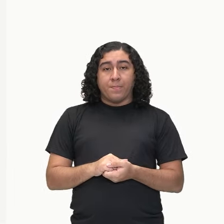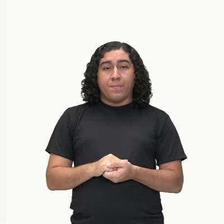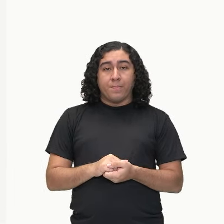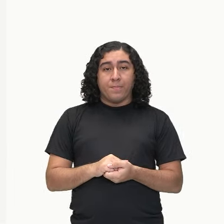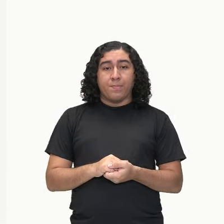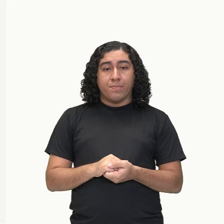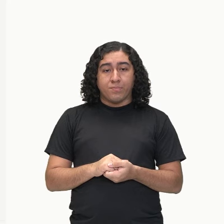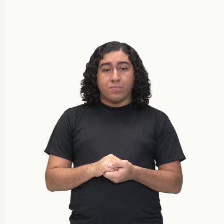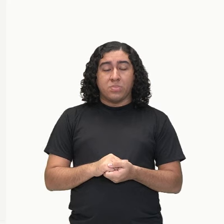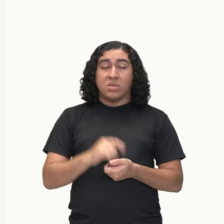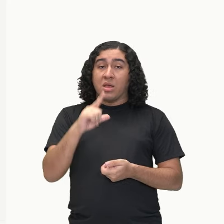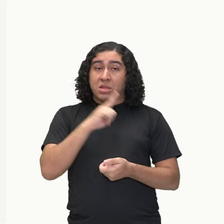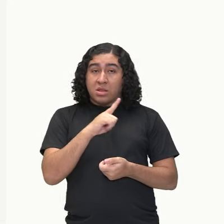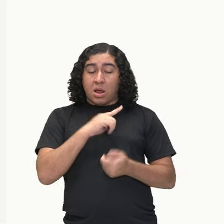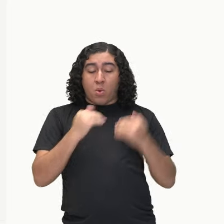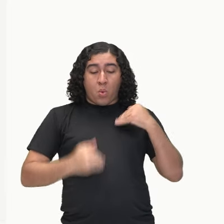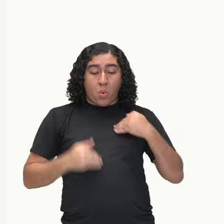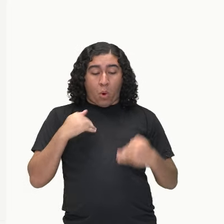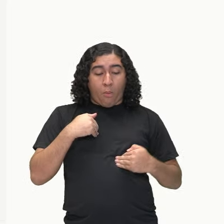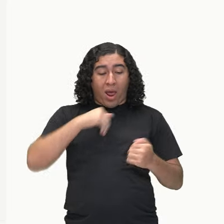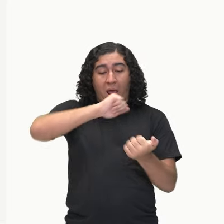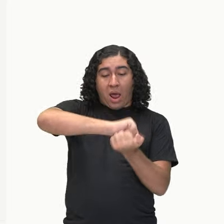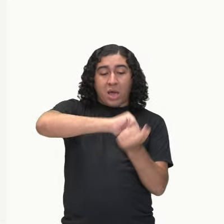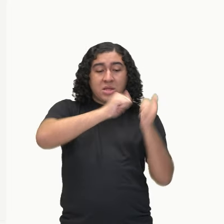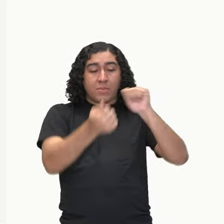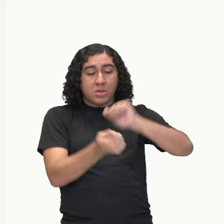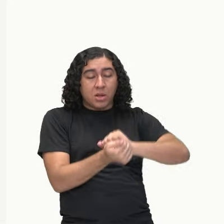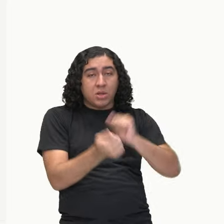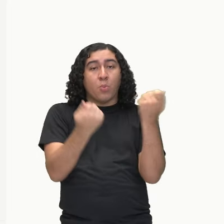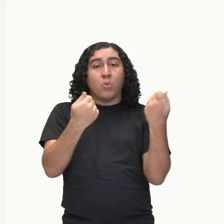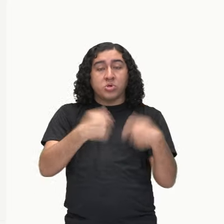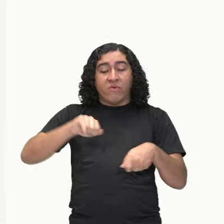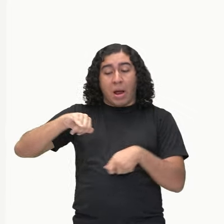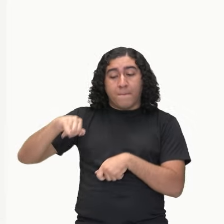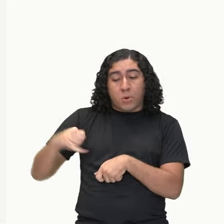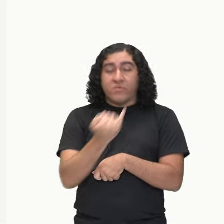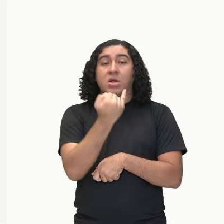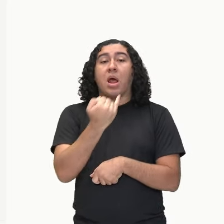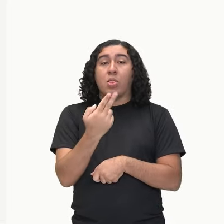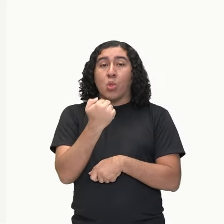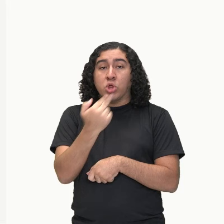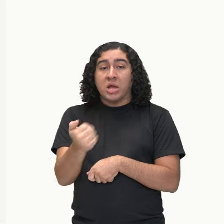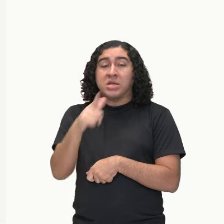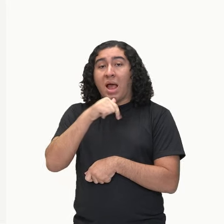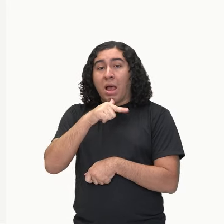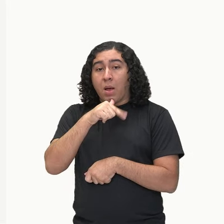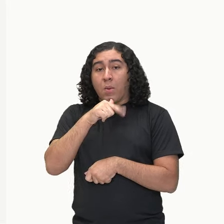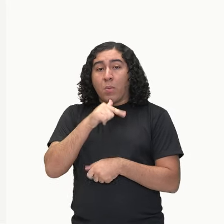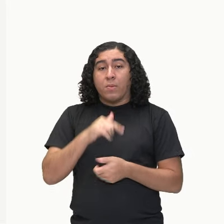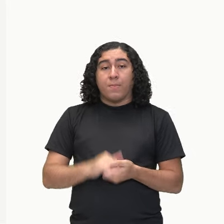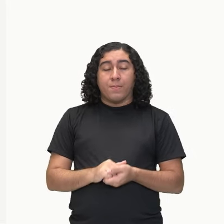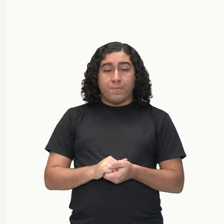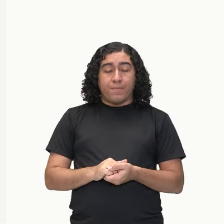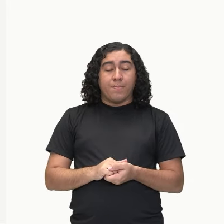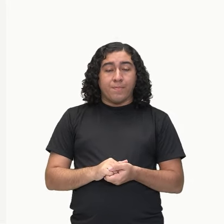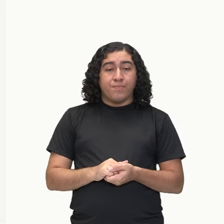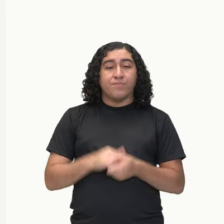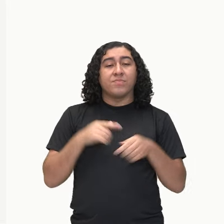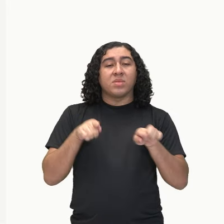uma adaptação aí desse grupo para essa característica do sistema digestório. E também eles vão possuir